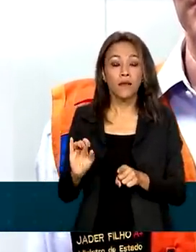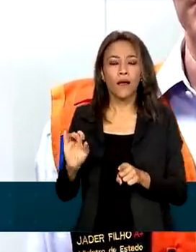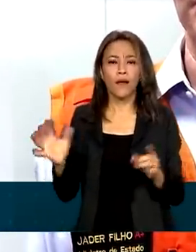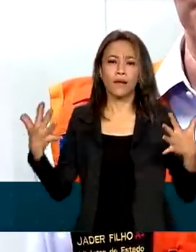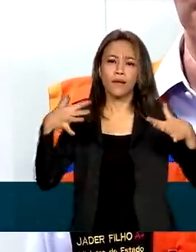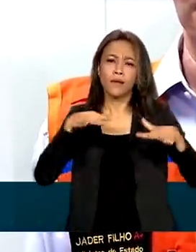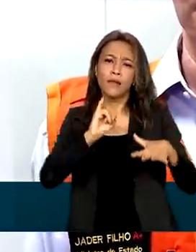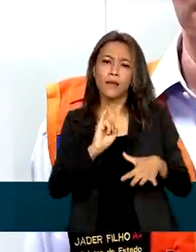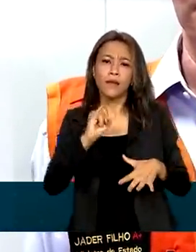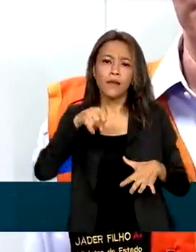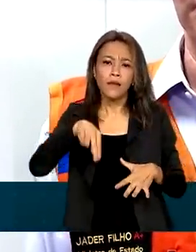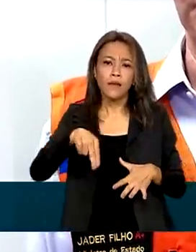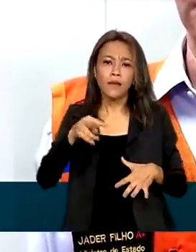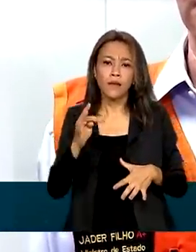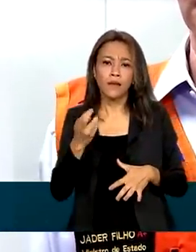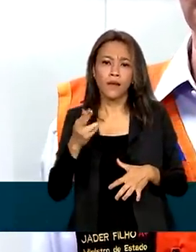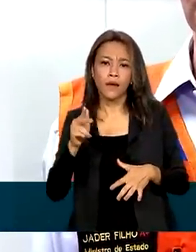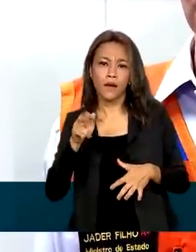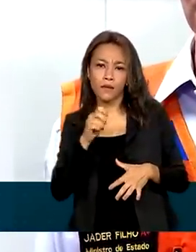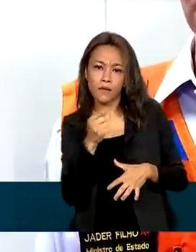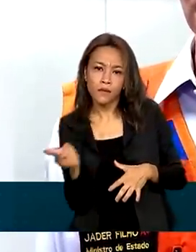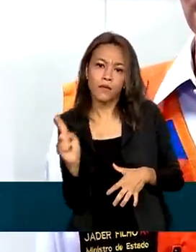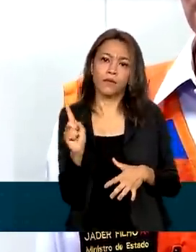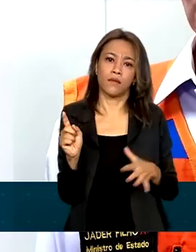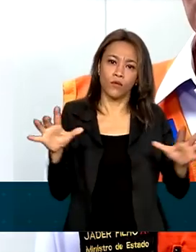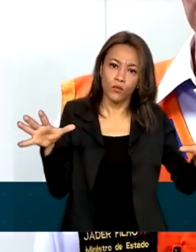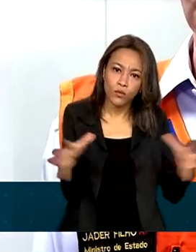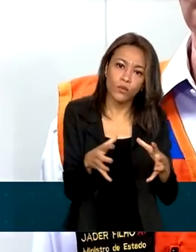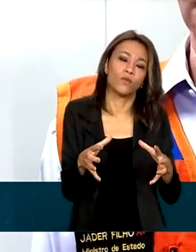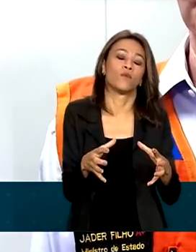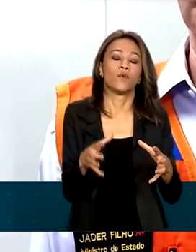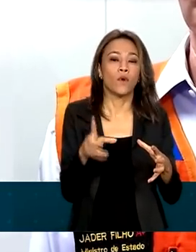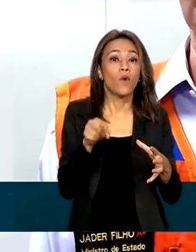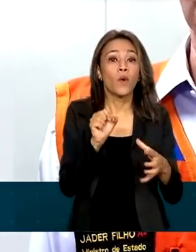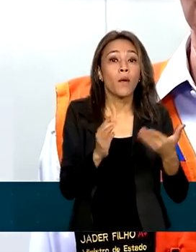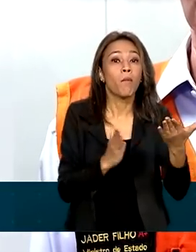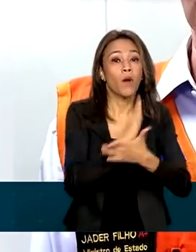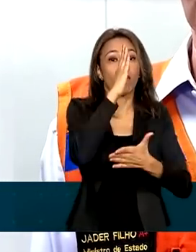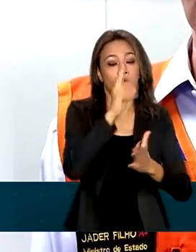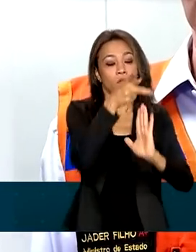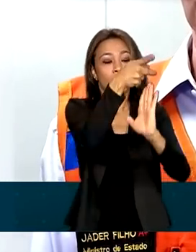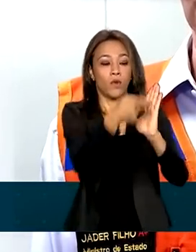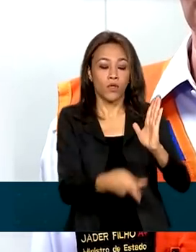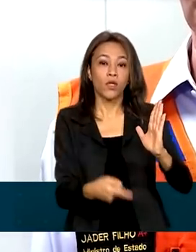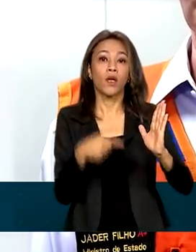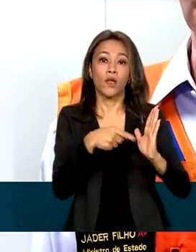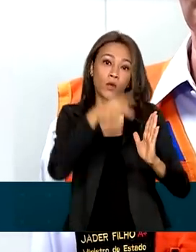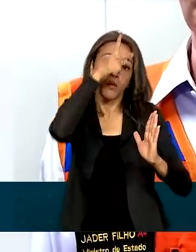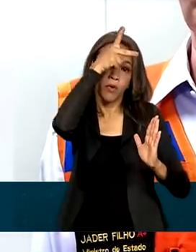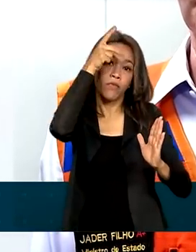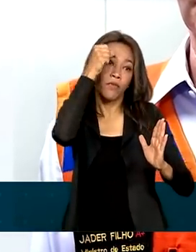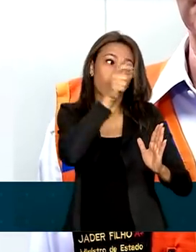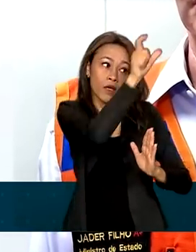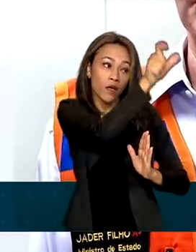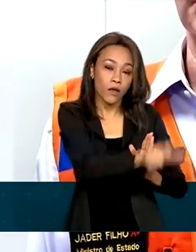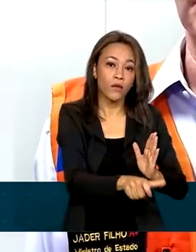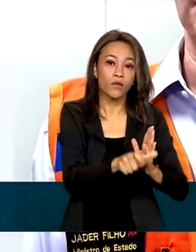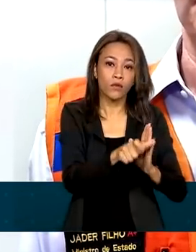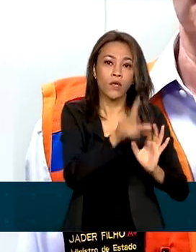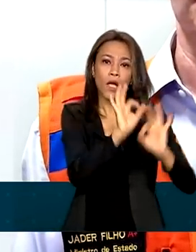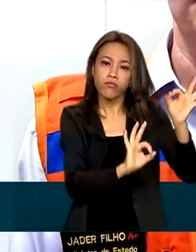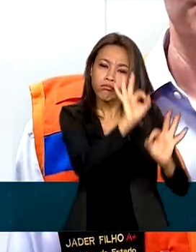reconhecimento da situação de emergência com aprovação dos projetos que o prefeito Edinho Está